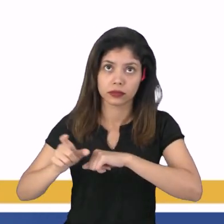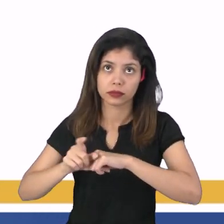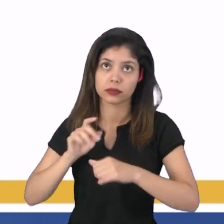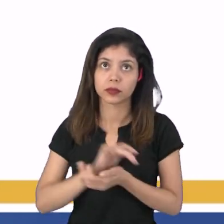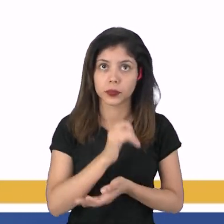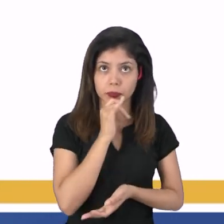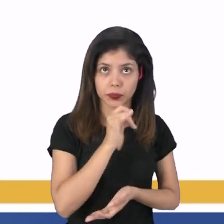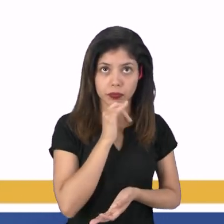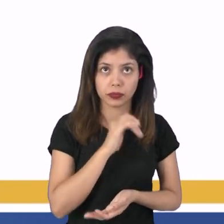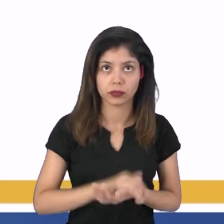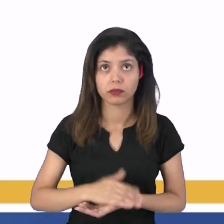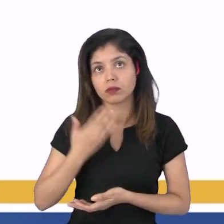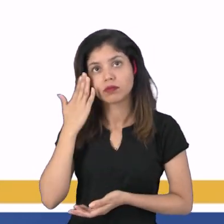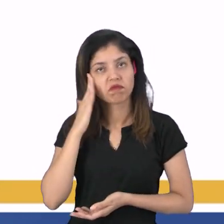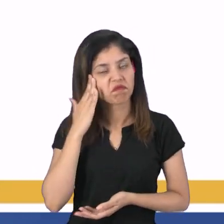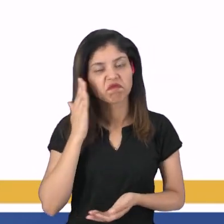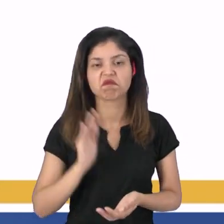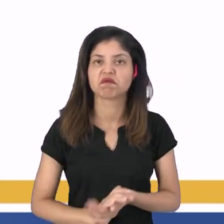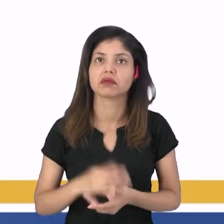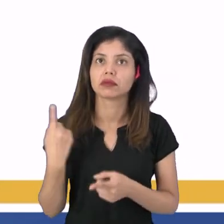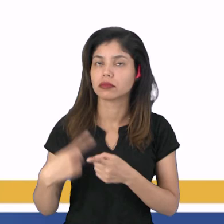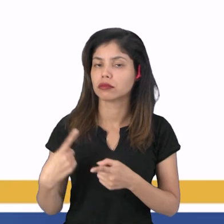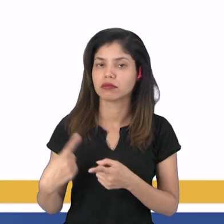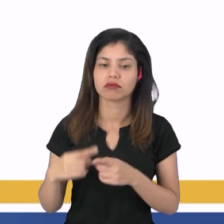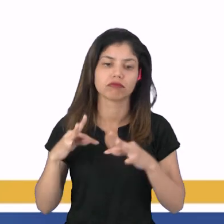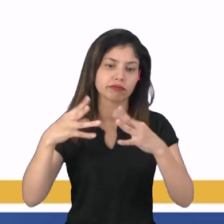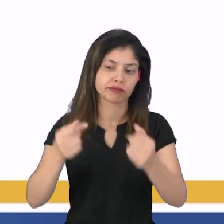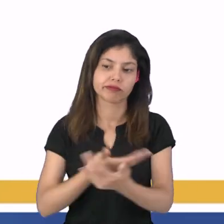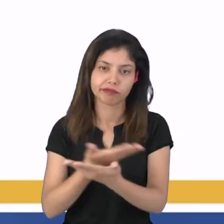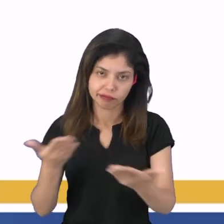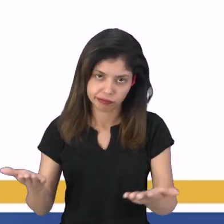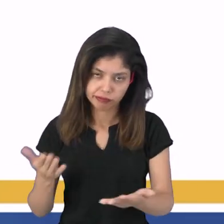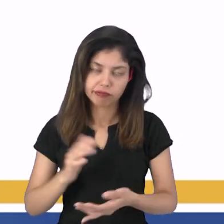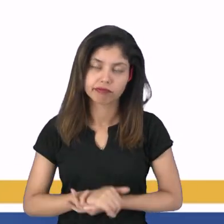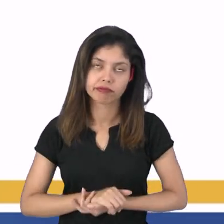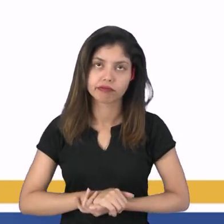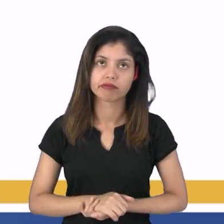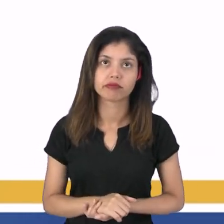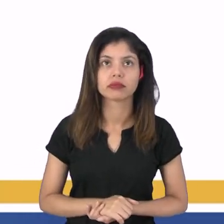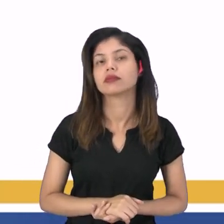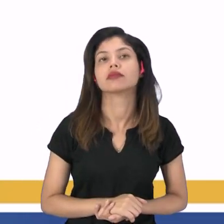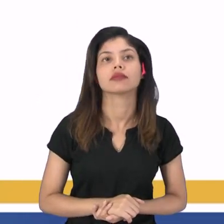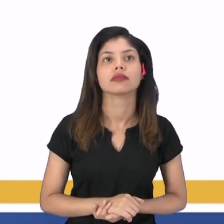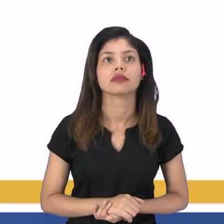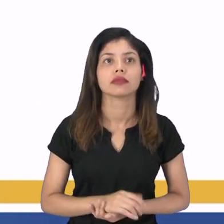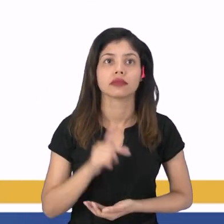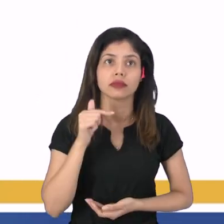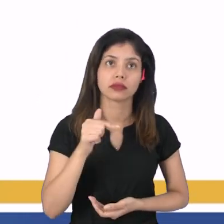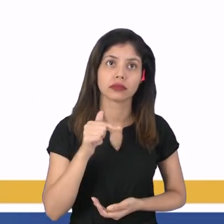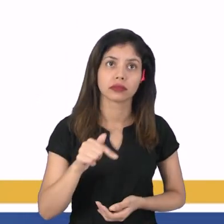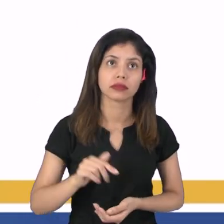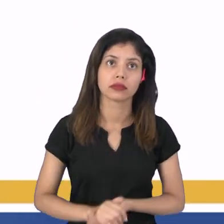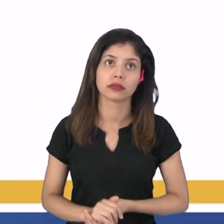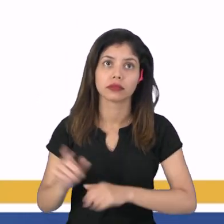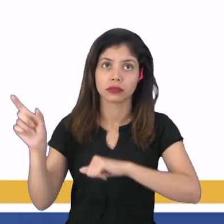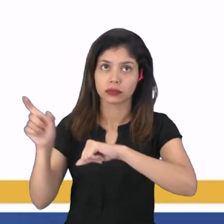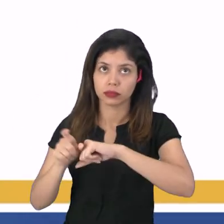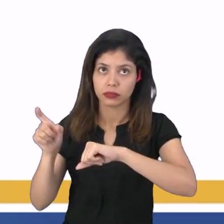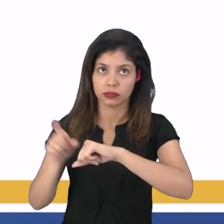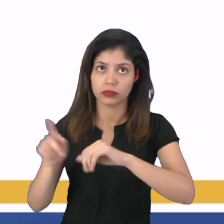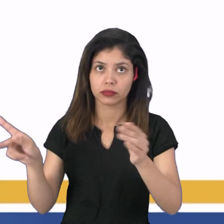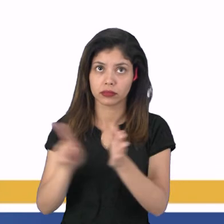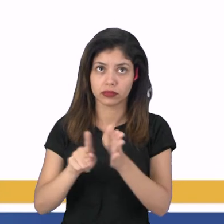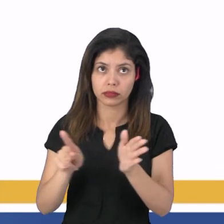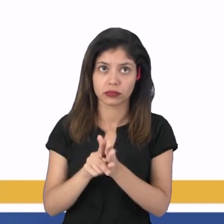a substantivos. Por exemplo, não entendo o porquê disso tudo. Tá? Sétimo exemplo, quando